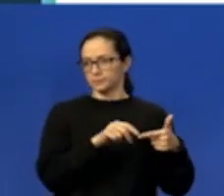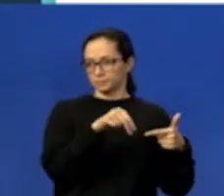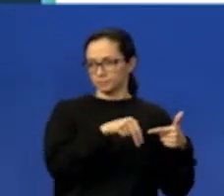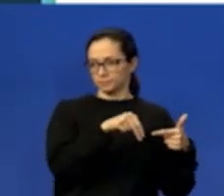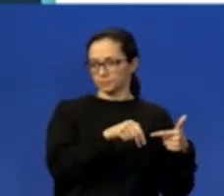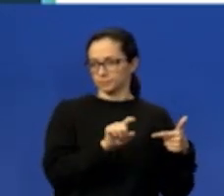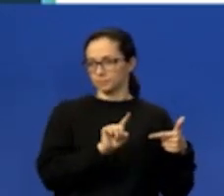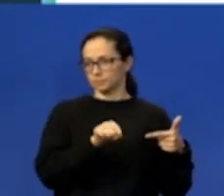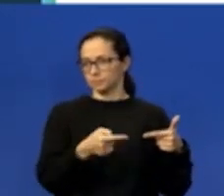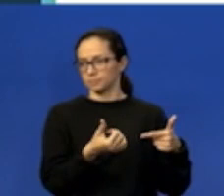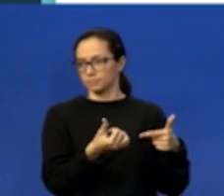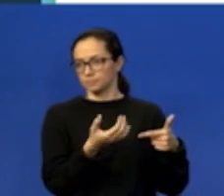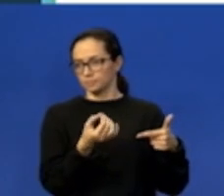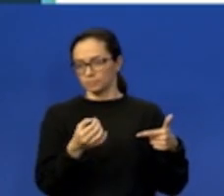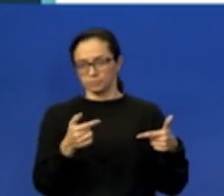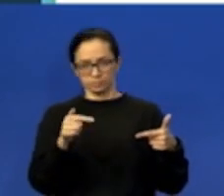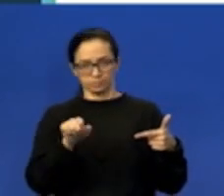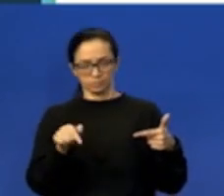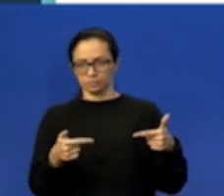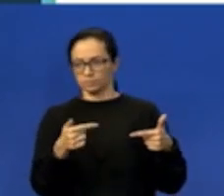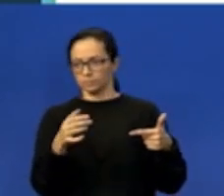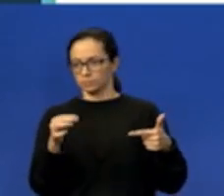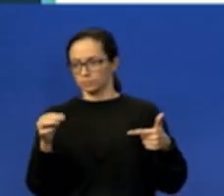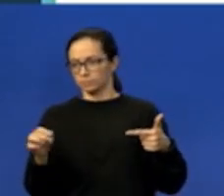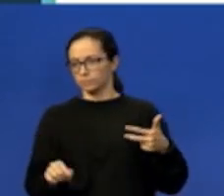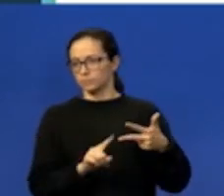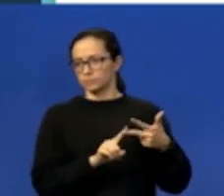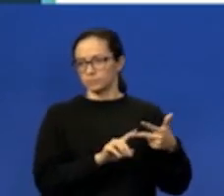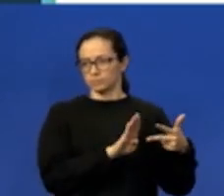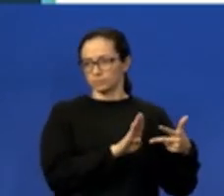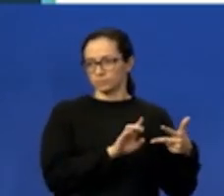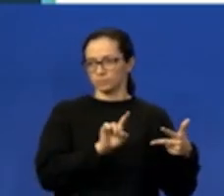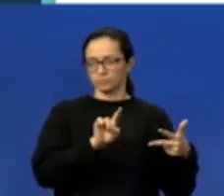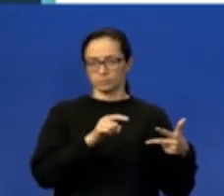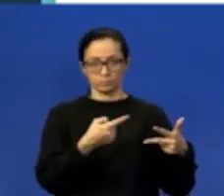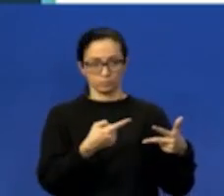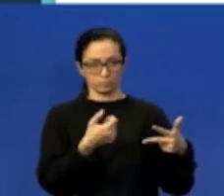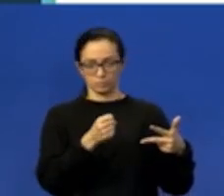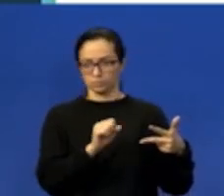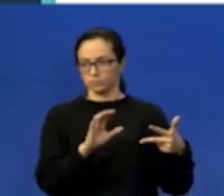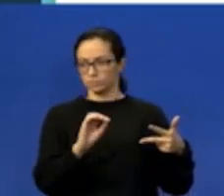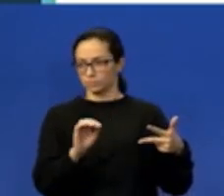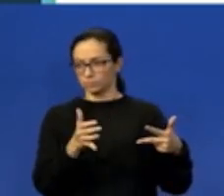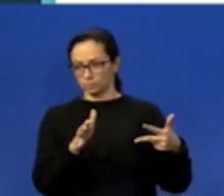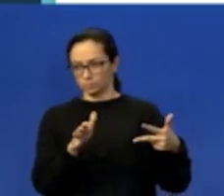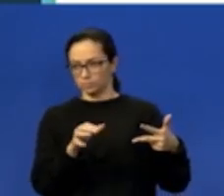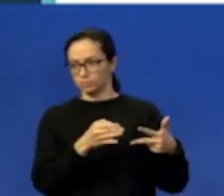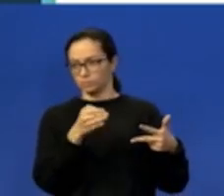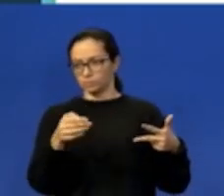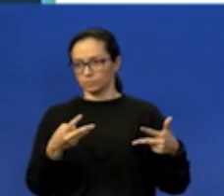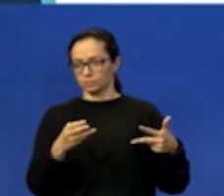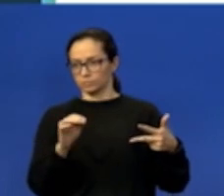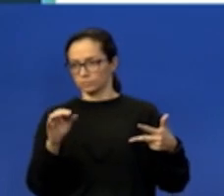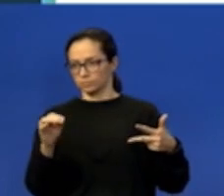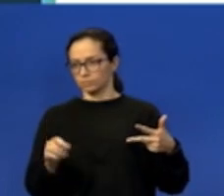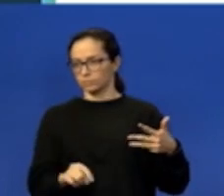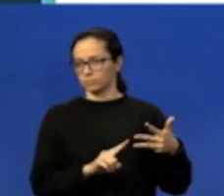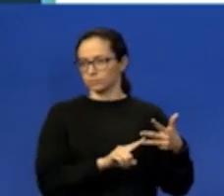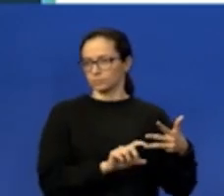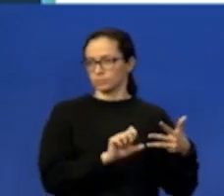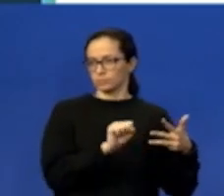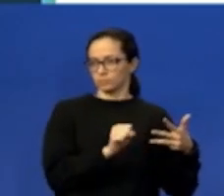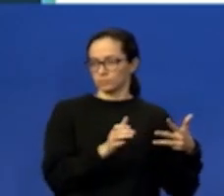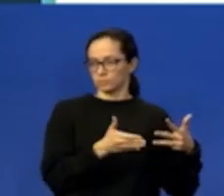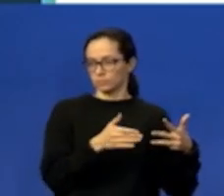entre 1.600 a 7.700. Os bastões, eles vão variar em torno de 180 até 300.